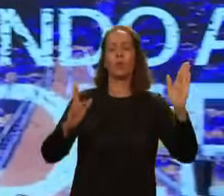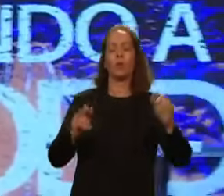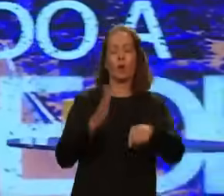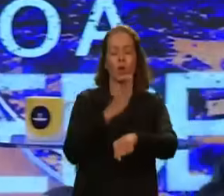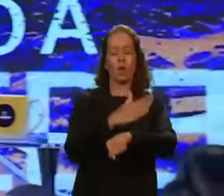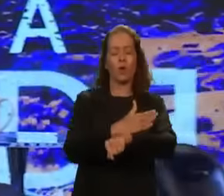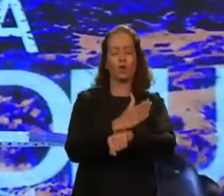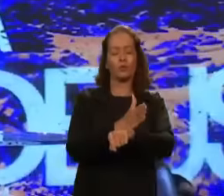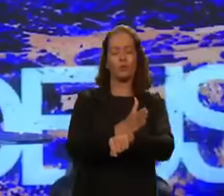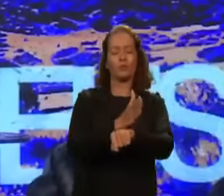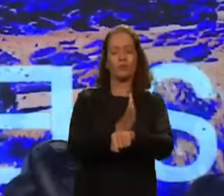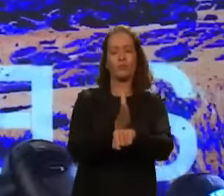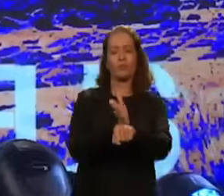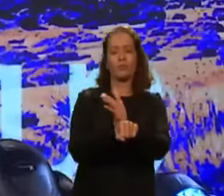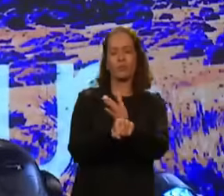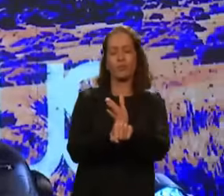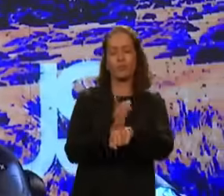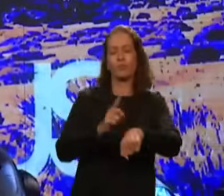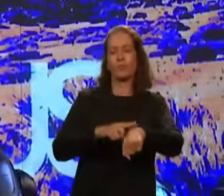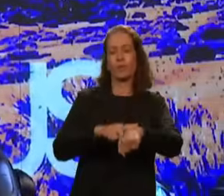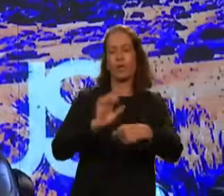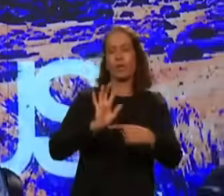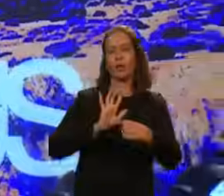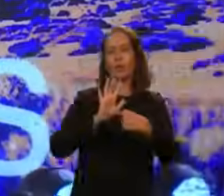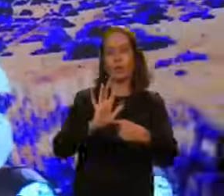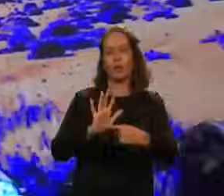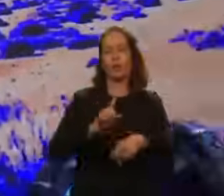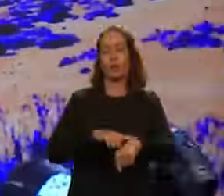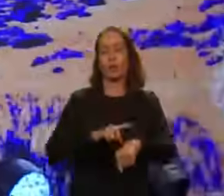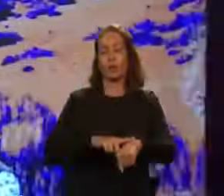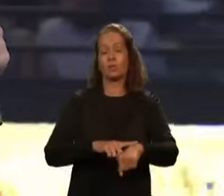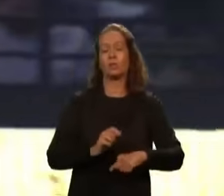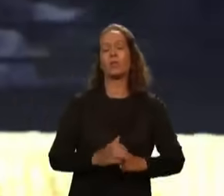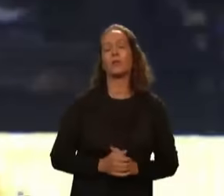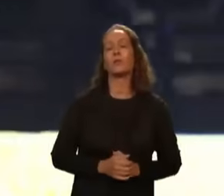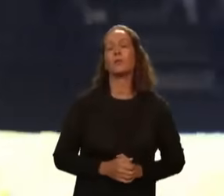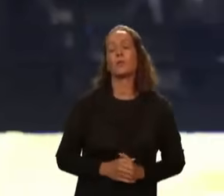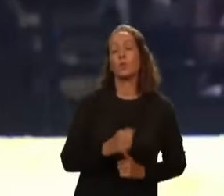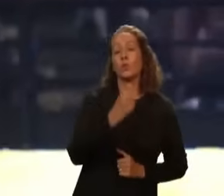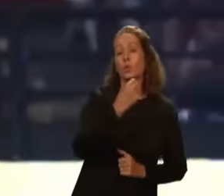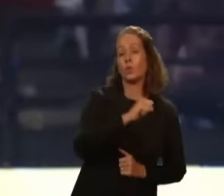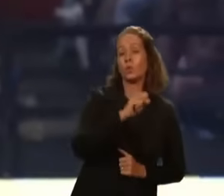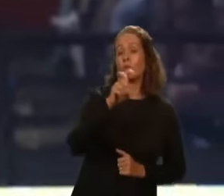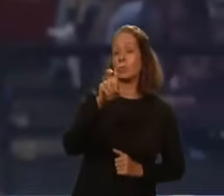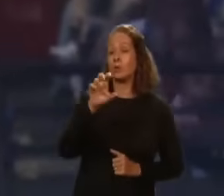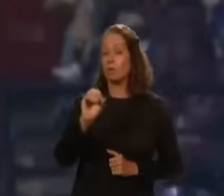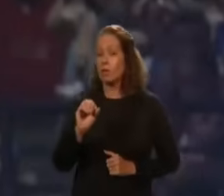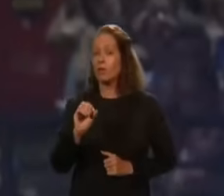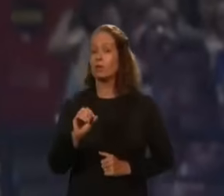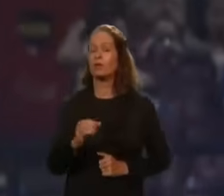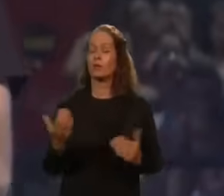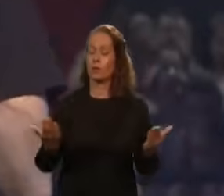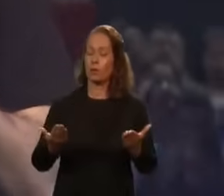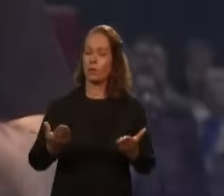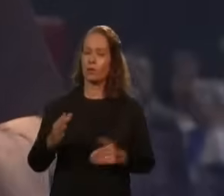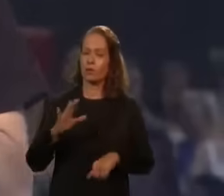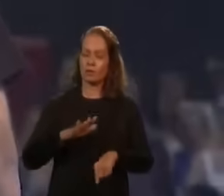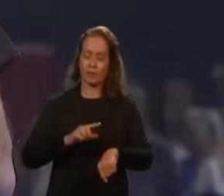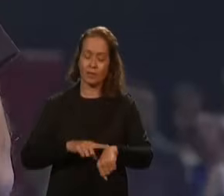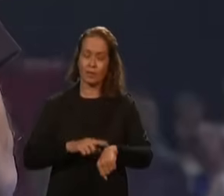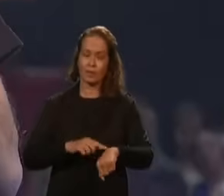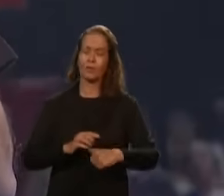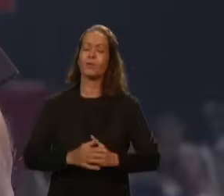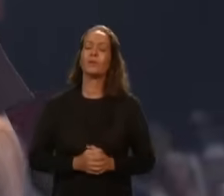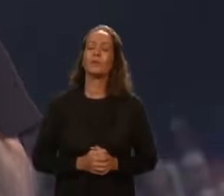Tá mostrando aí as horas agora, ó. Tá aqui, ó. 10 para as 9. É a hora que a gente está vivendo. Deus não vive no 10 para